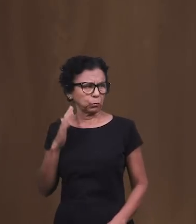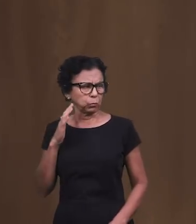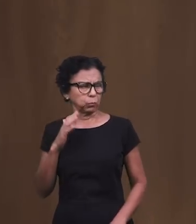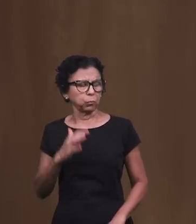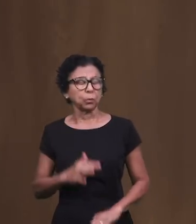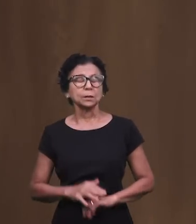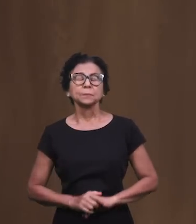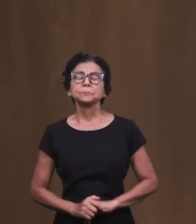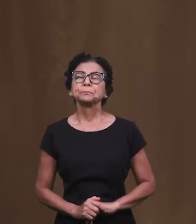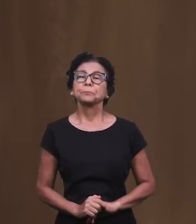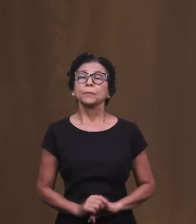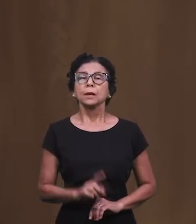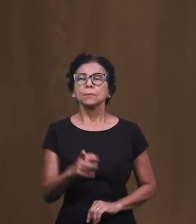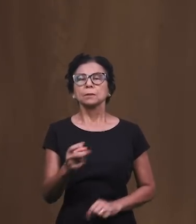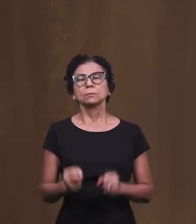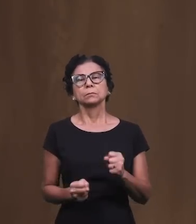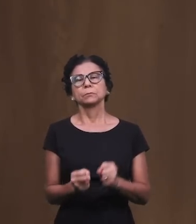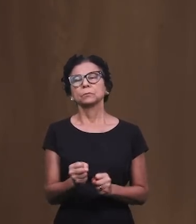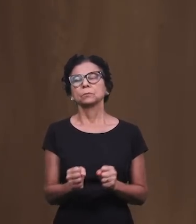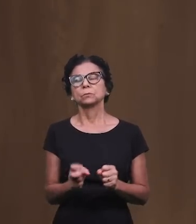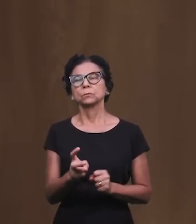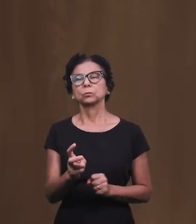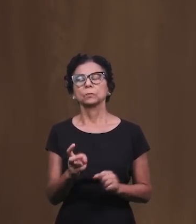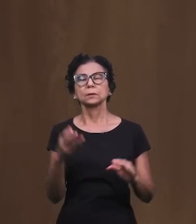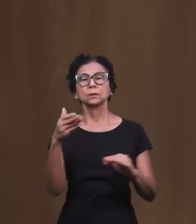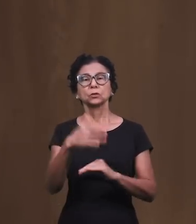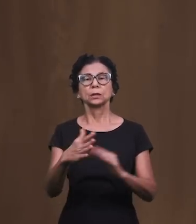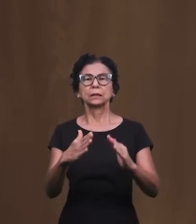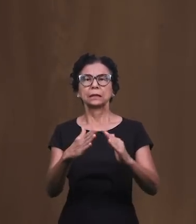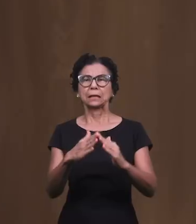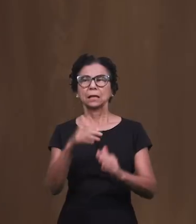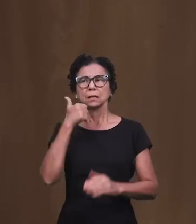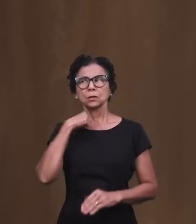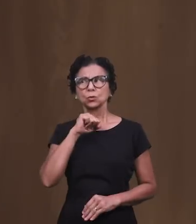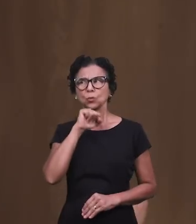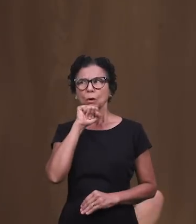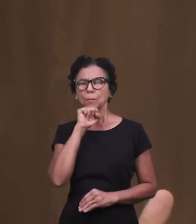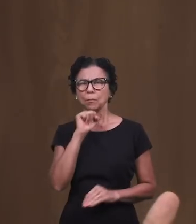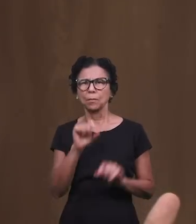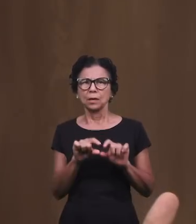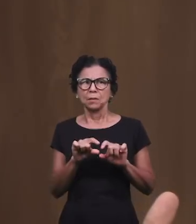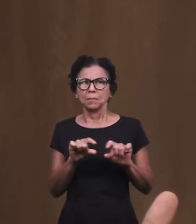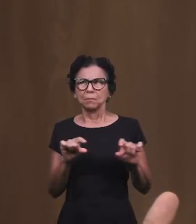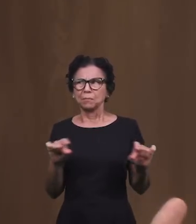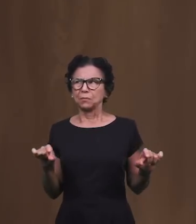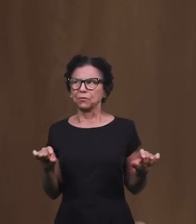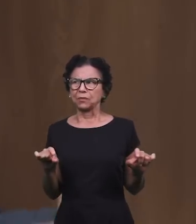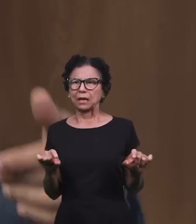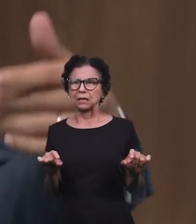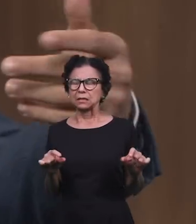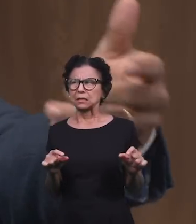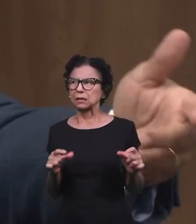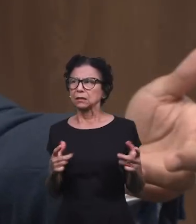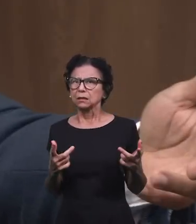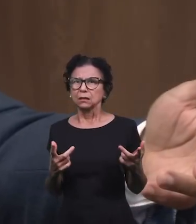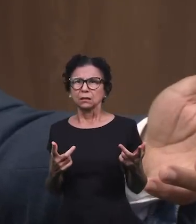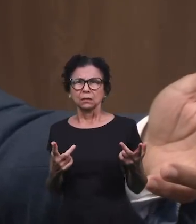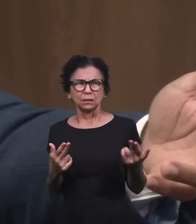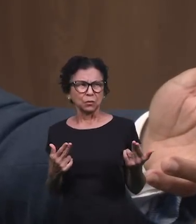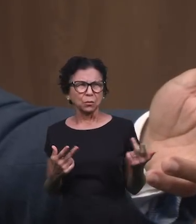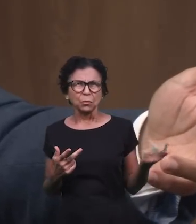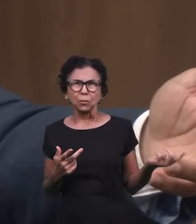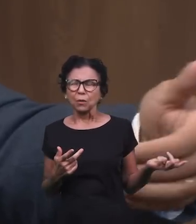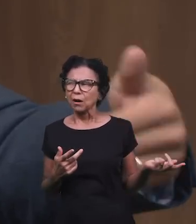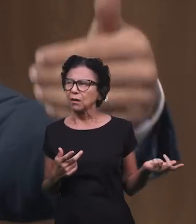casa e escuta essa mesma frase da sua mãe. Essa frase tem um peso diferente. Você escutou de alguém que não